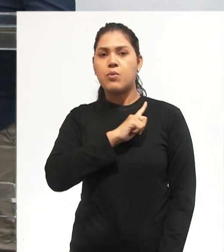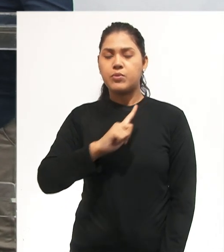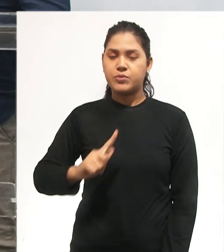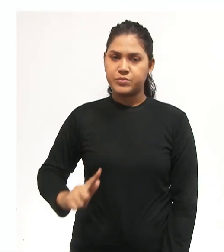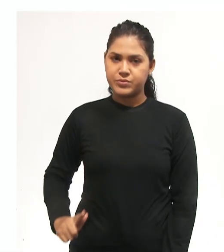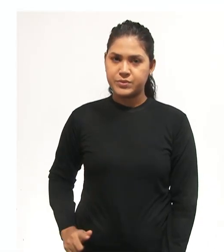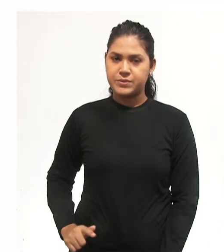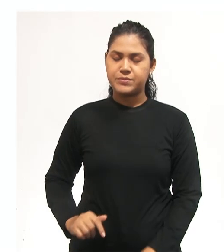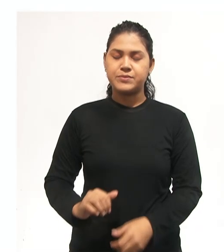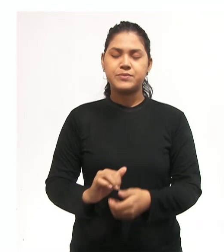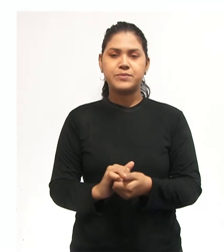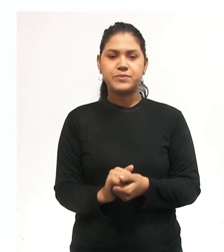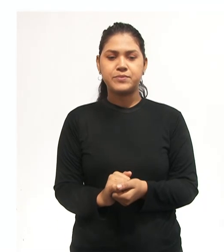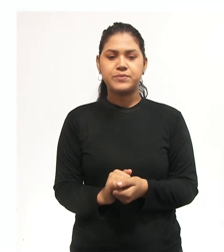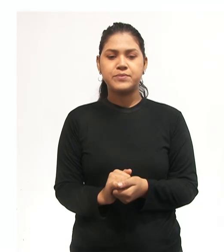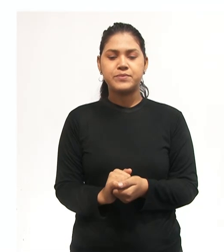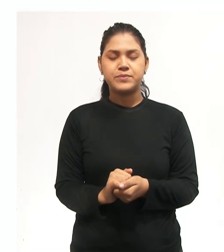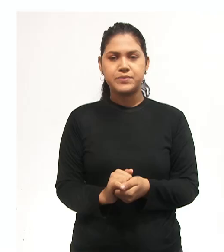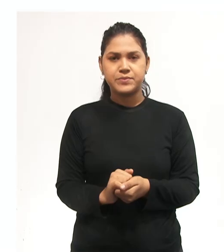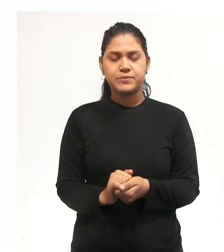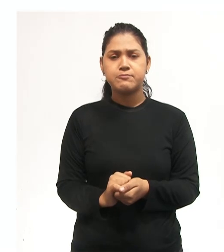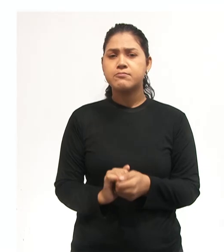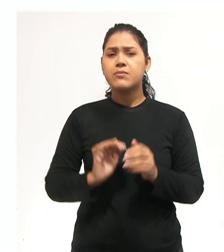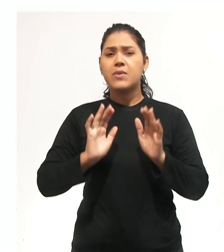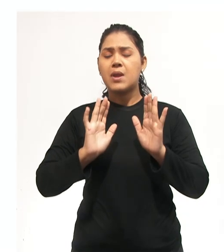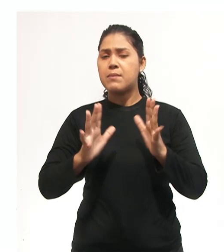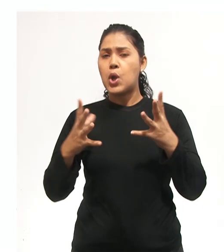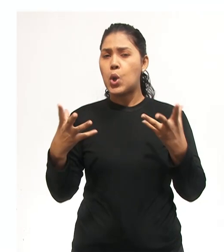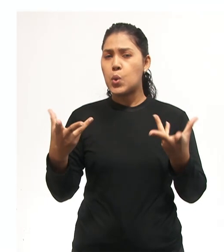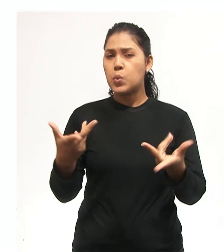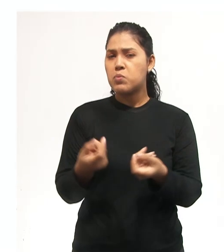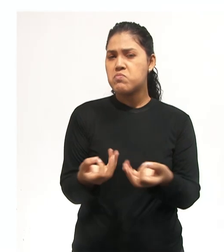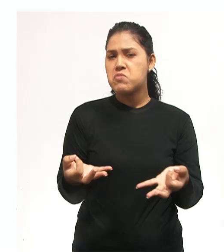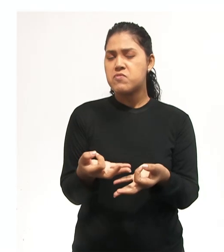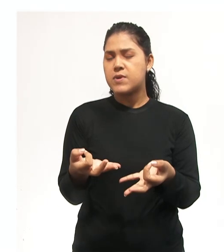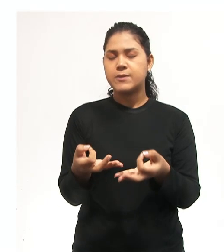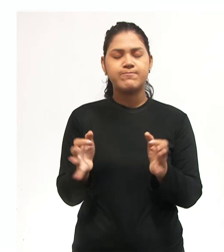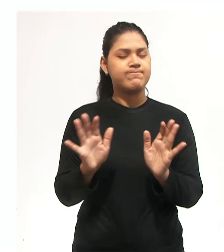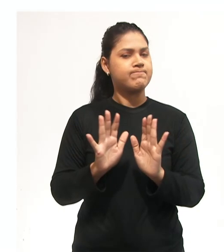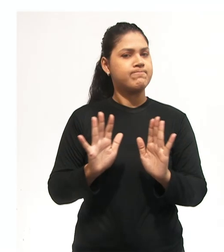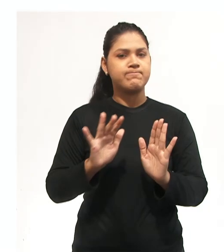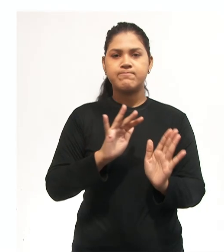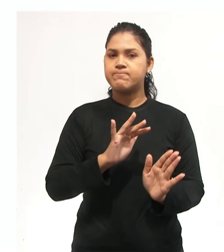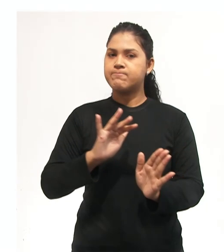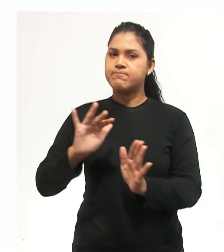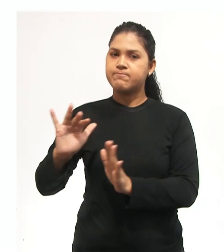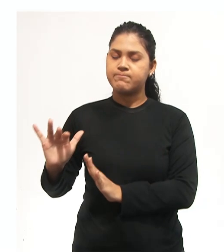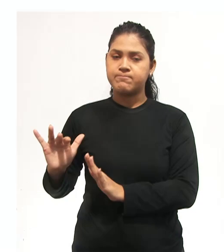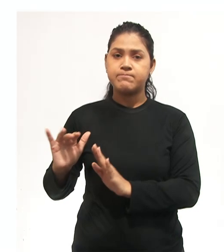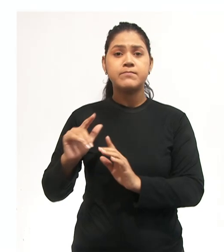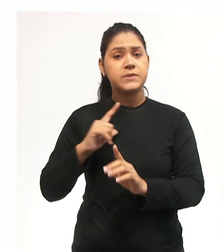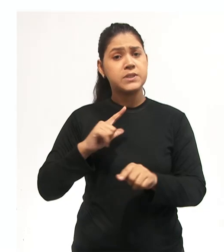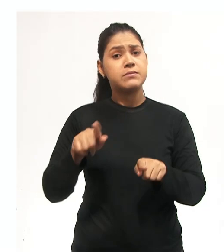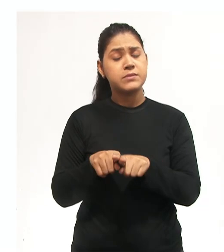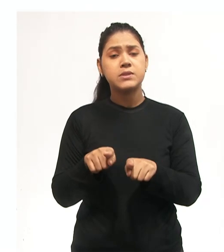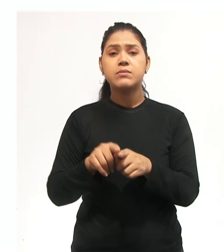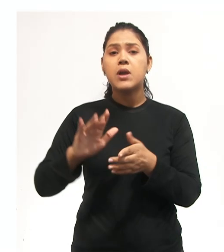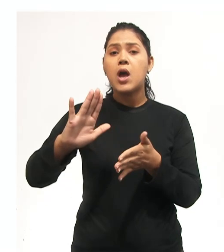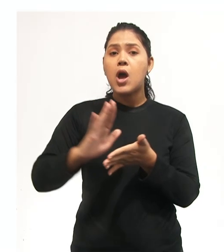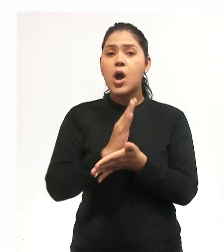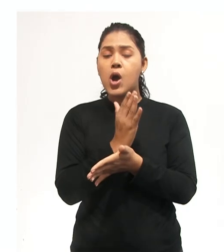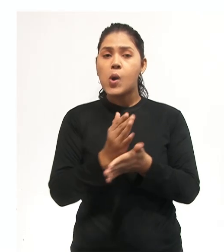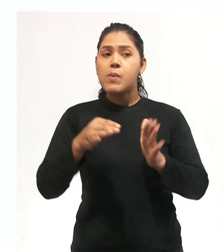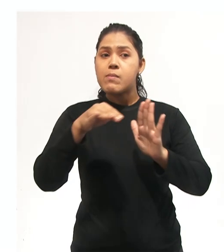bom? Mas assim, nem tudo são flores, né, nessa questão do Estado empreendedor, existem alguns desafios a